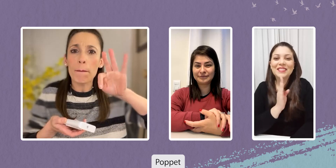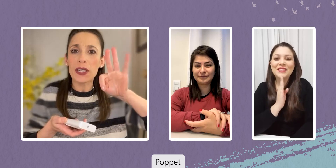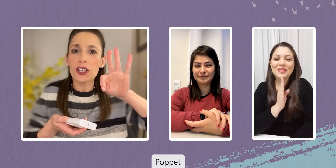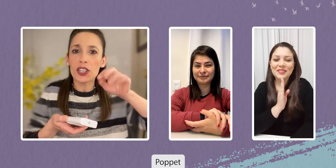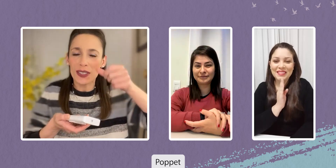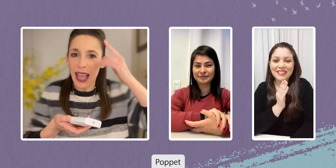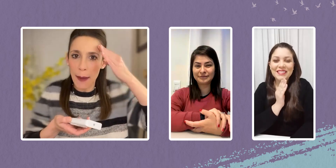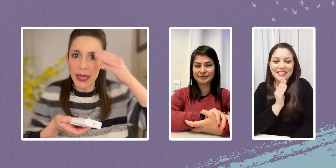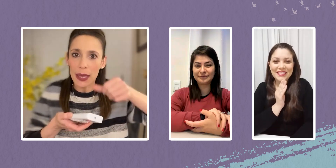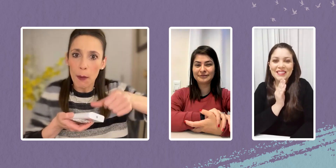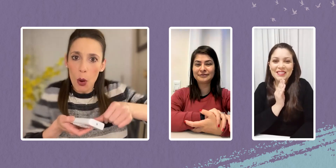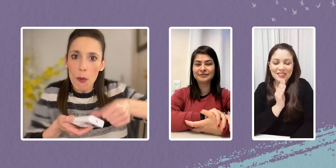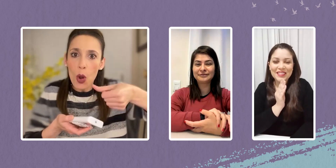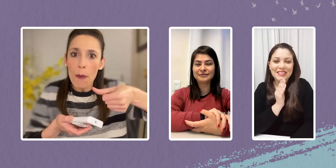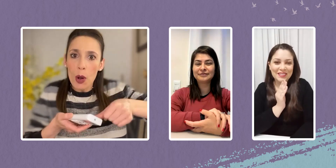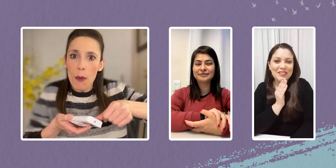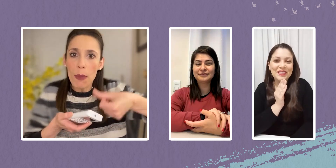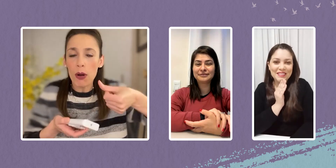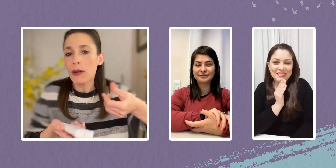Poppet.